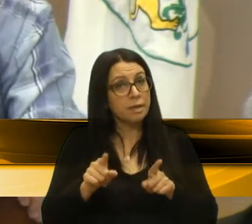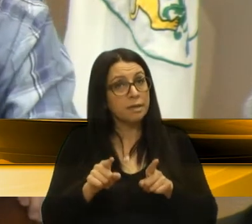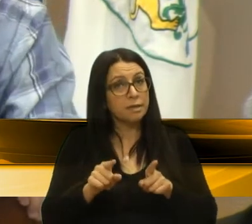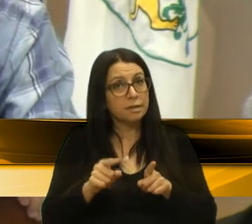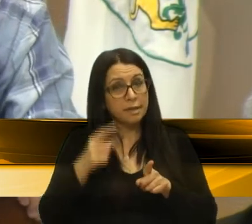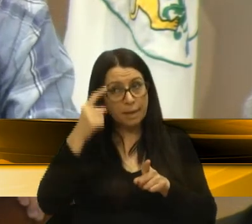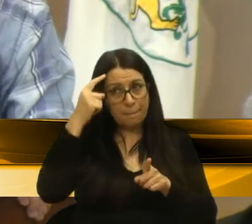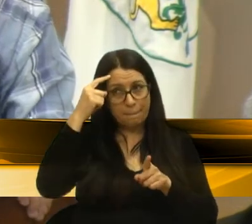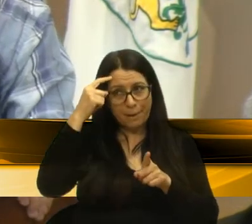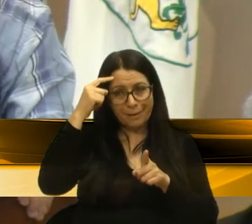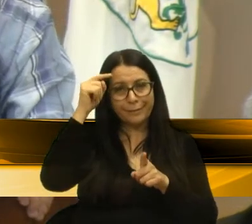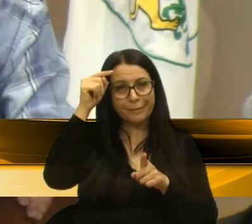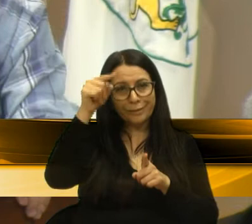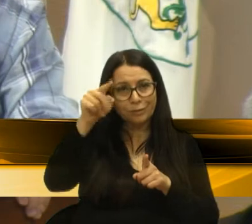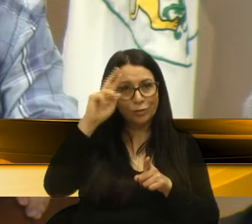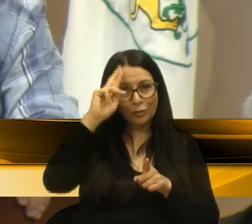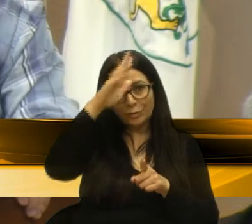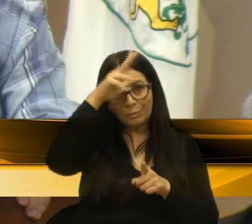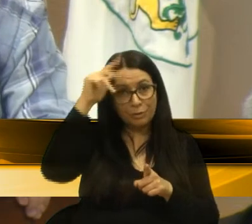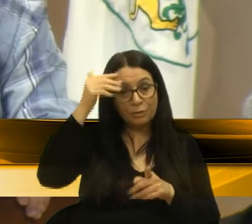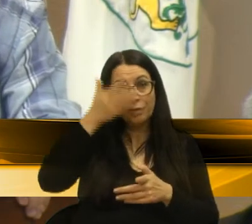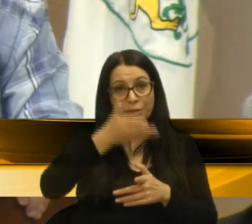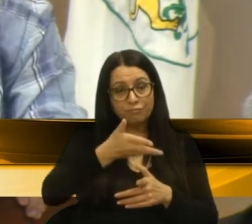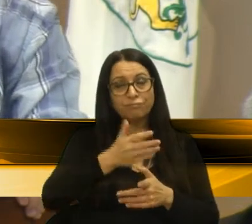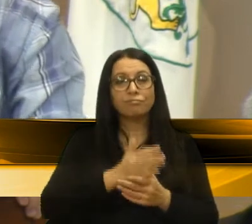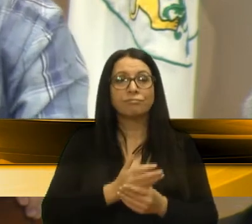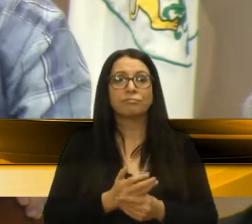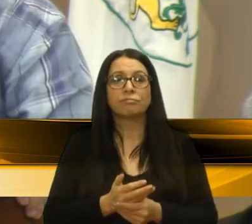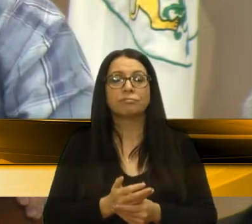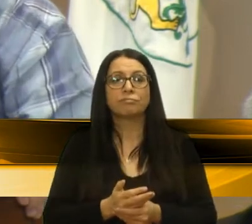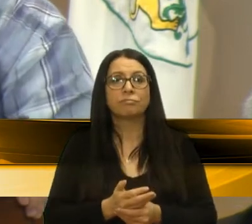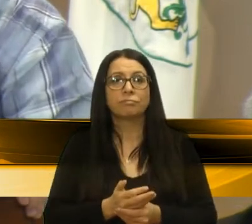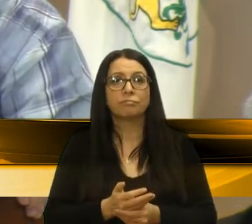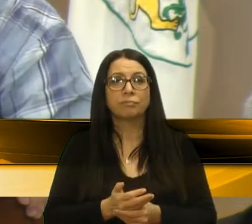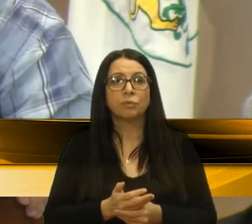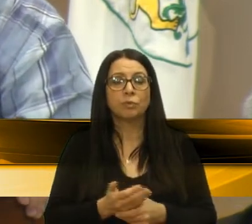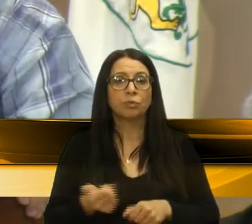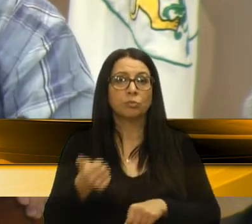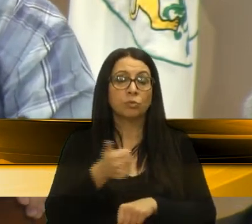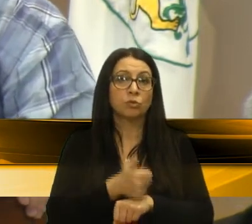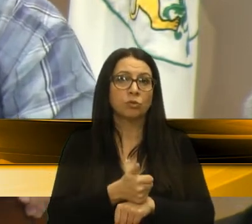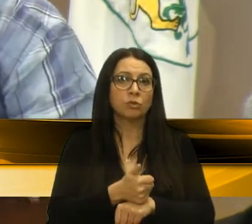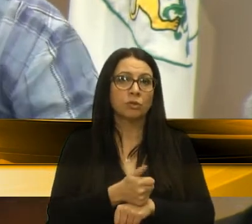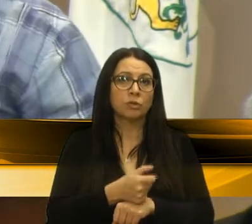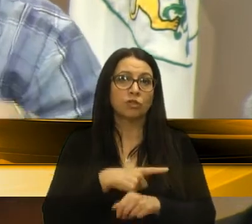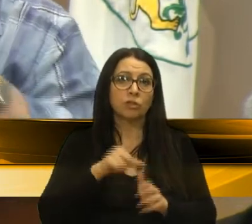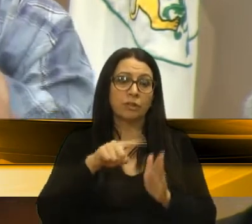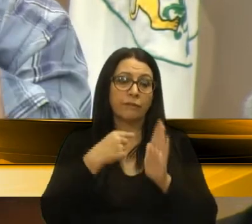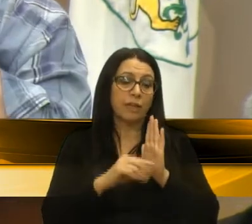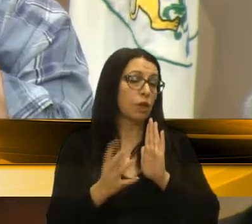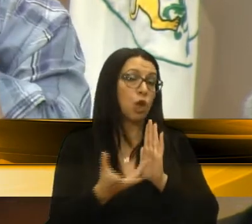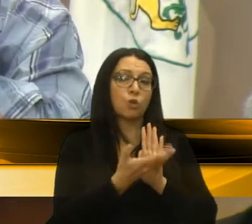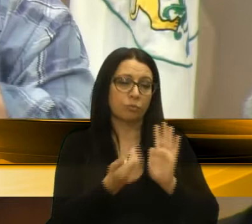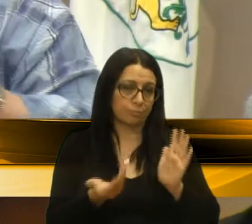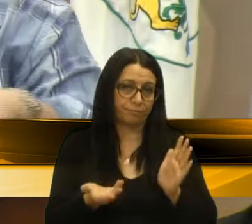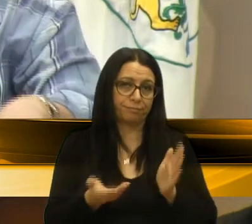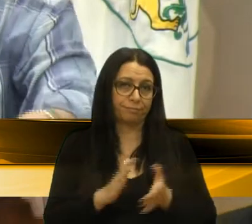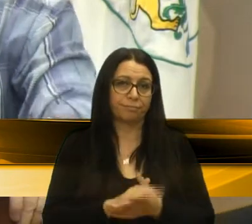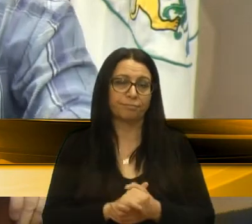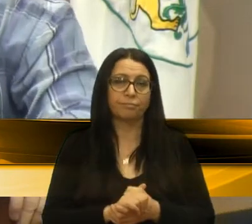doentia do atual gestor né a o substitutivo tinha que ser vetado totalmente